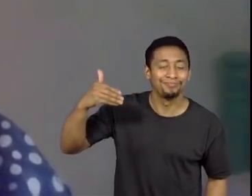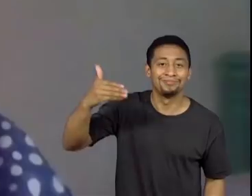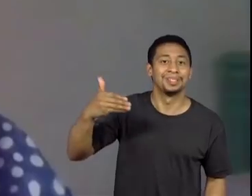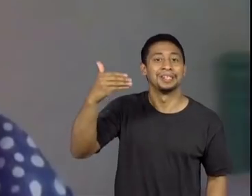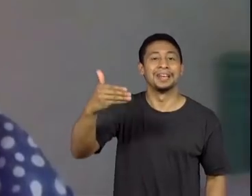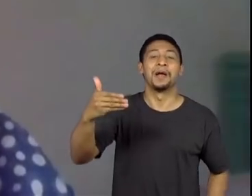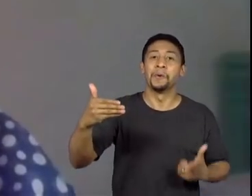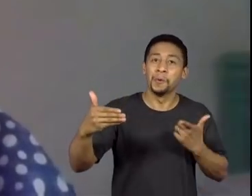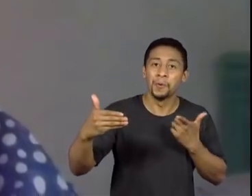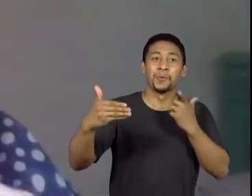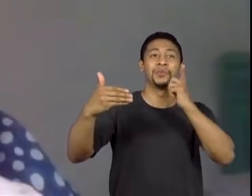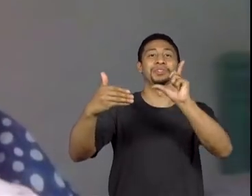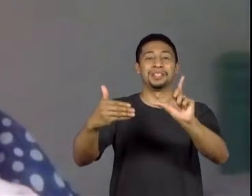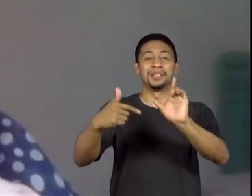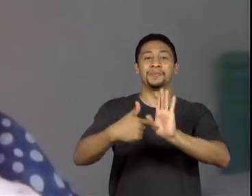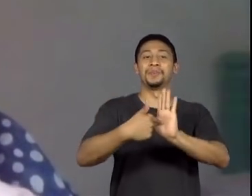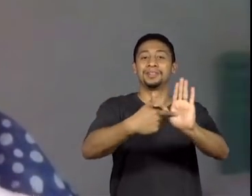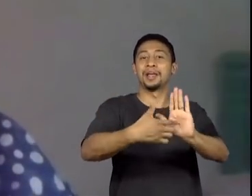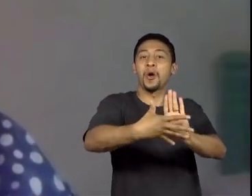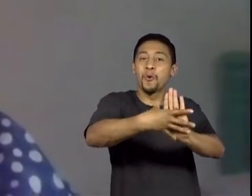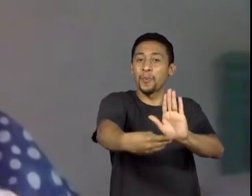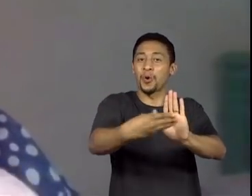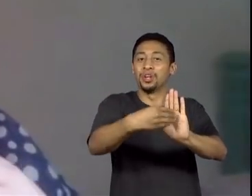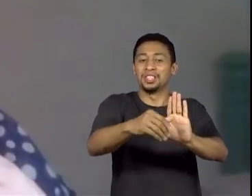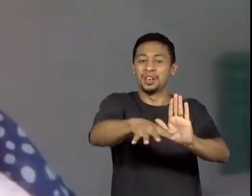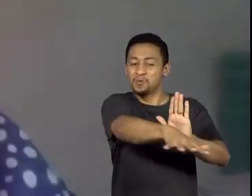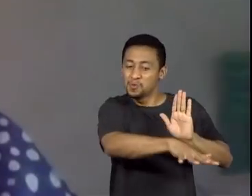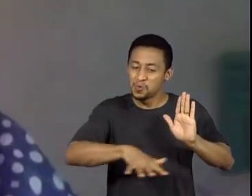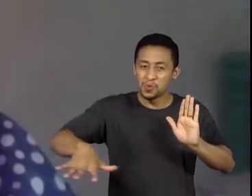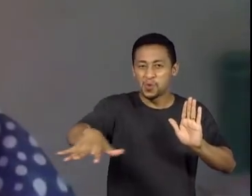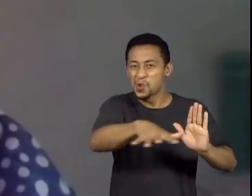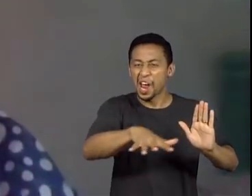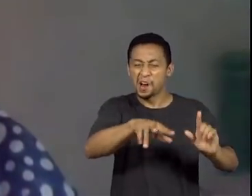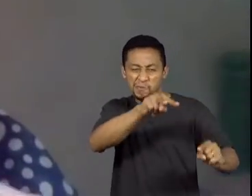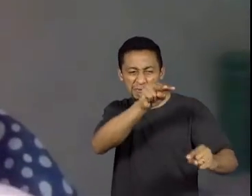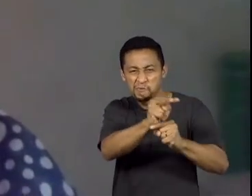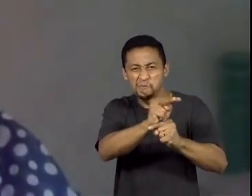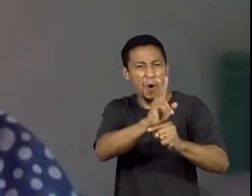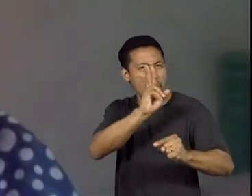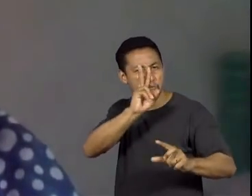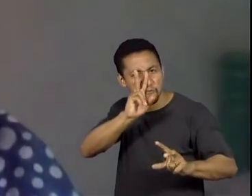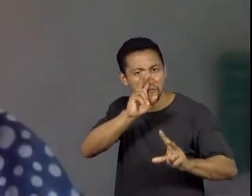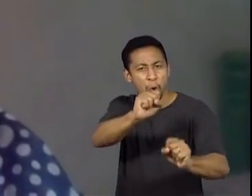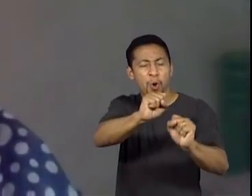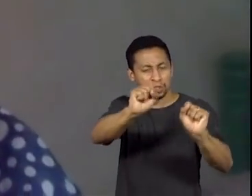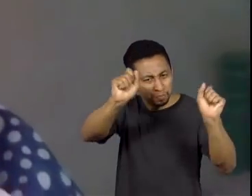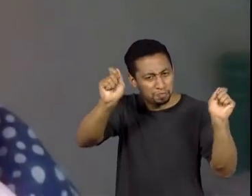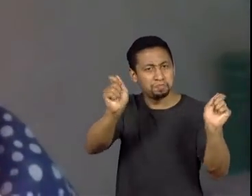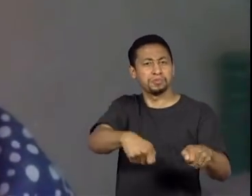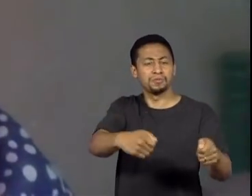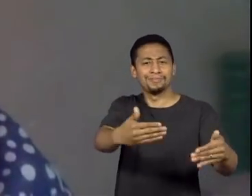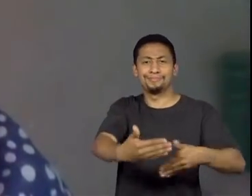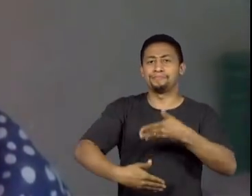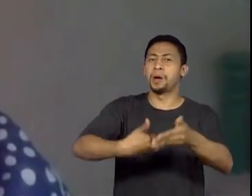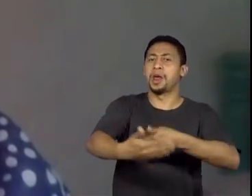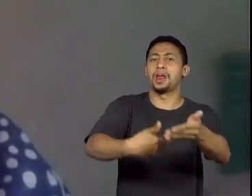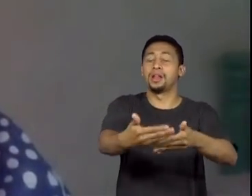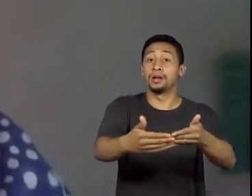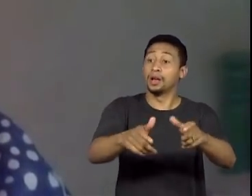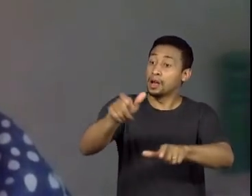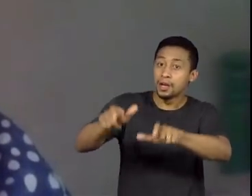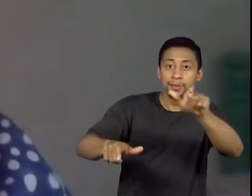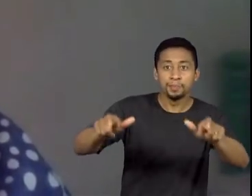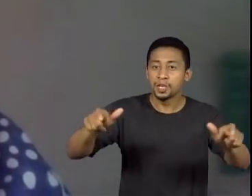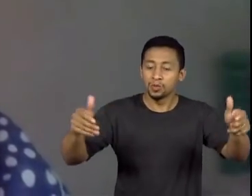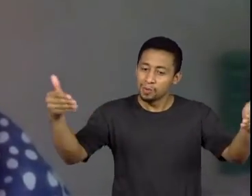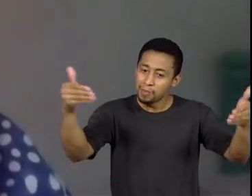um modelo de reserva extrativista forte, potente, né, em que as pessoas